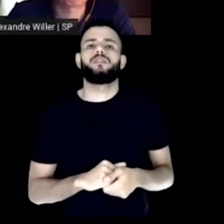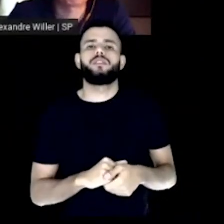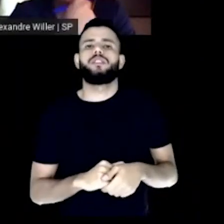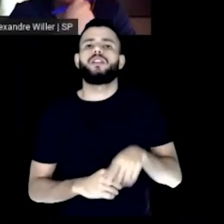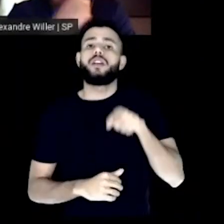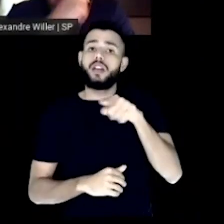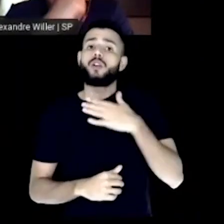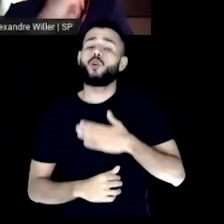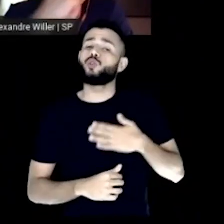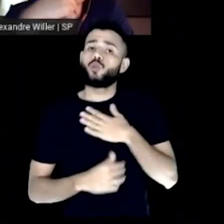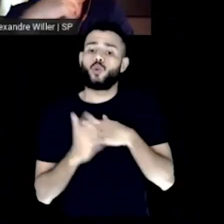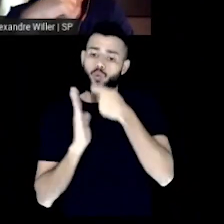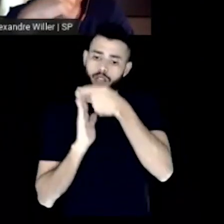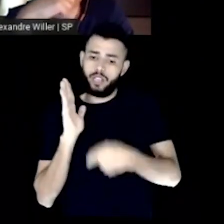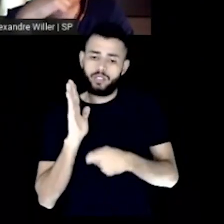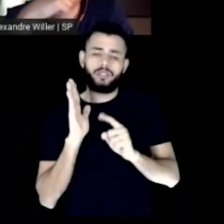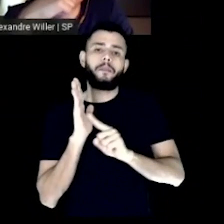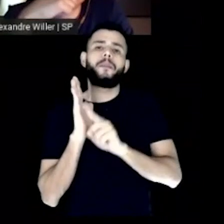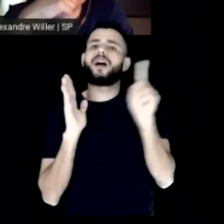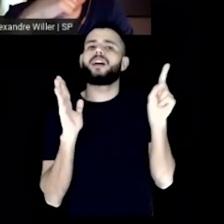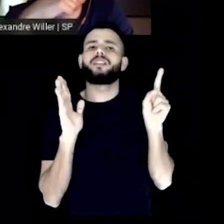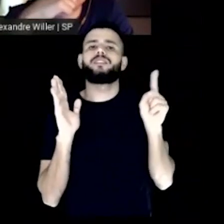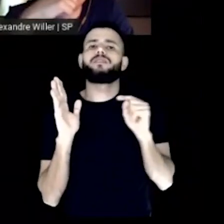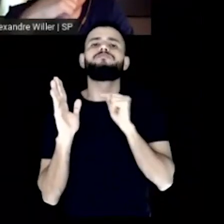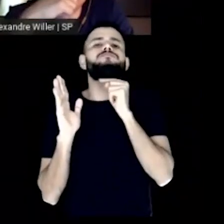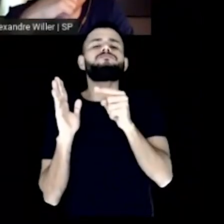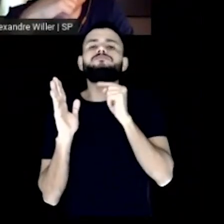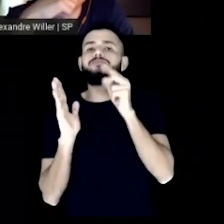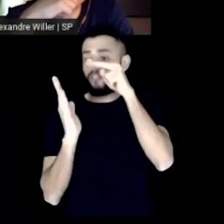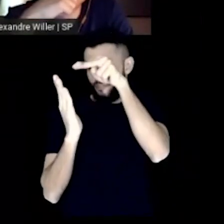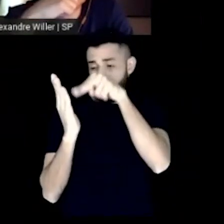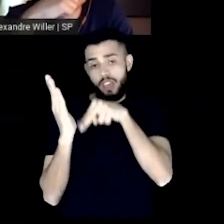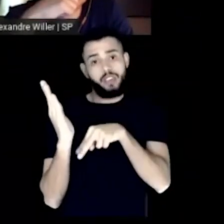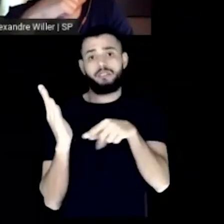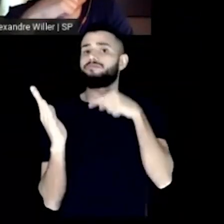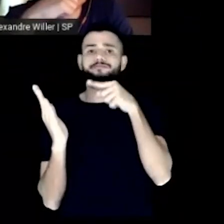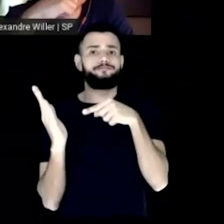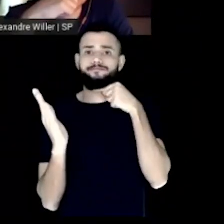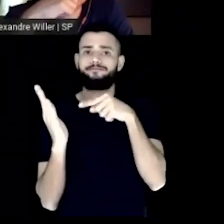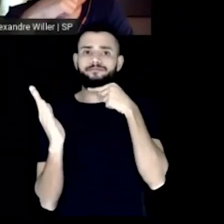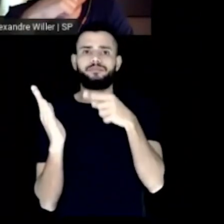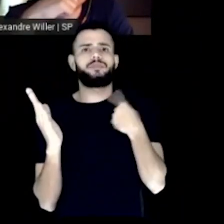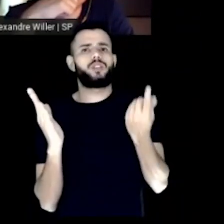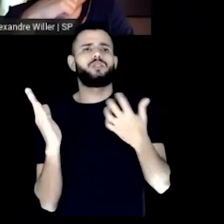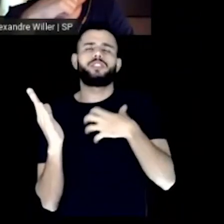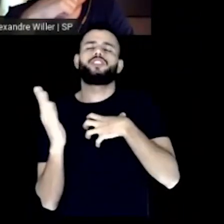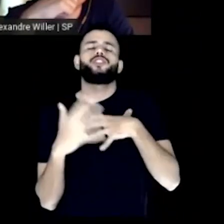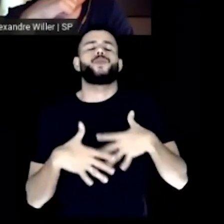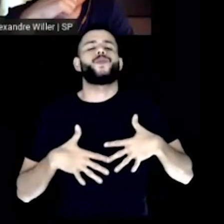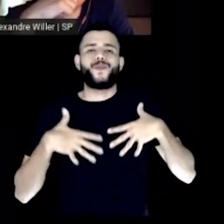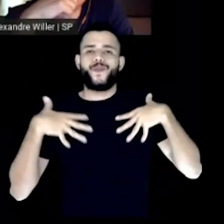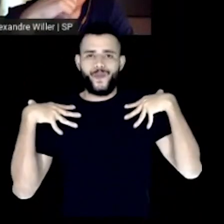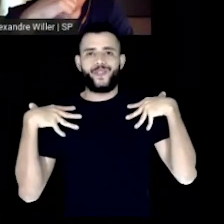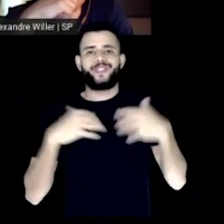que ele gostou muito do texto, mas que ele não conseguia visualizar aquilo, né? E aí